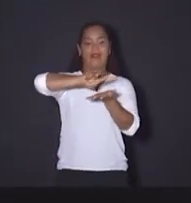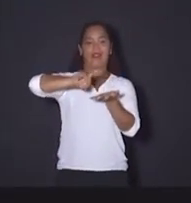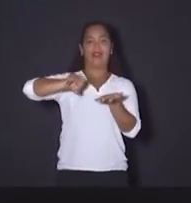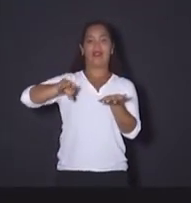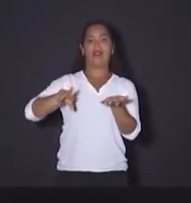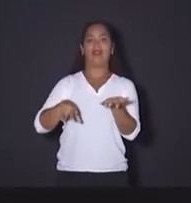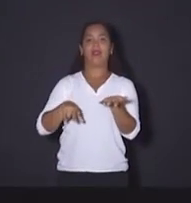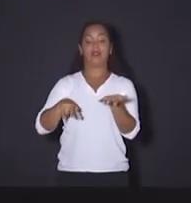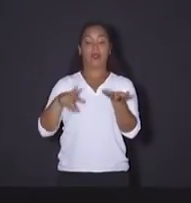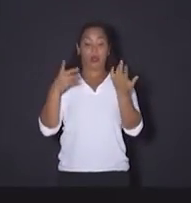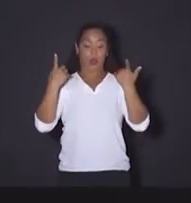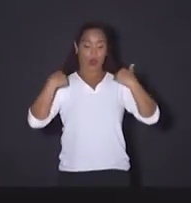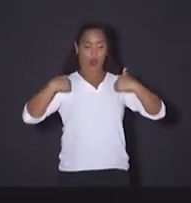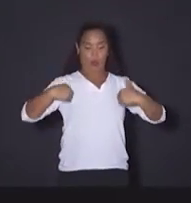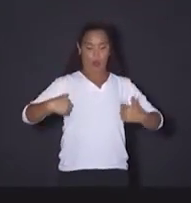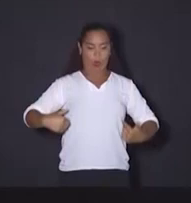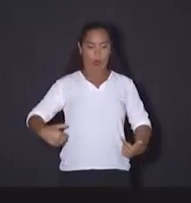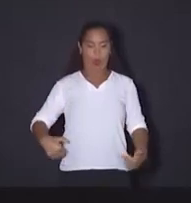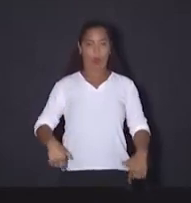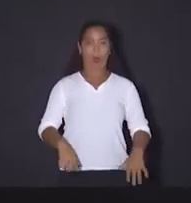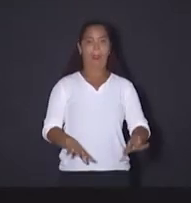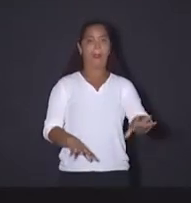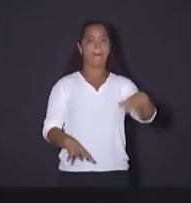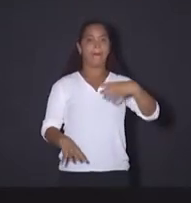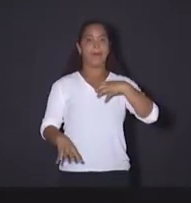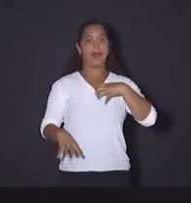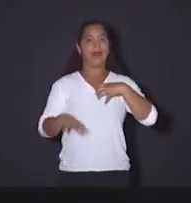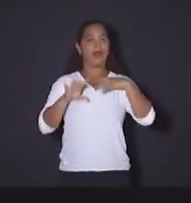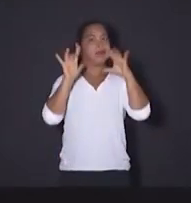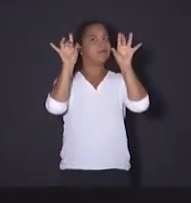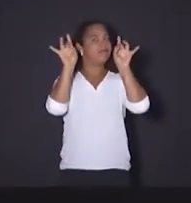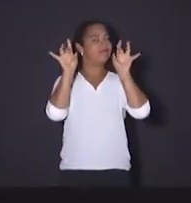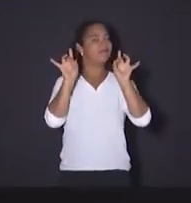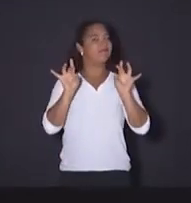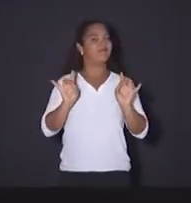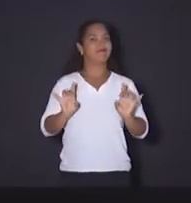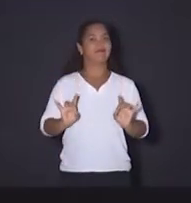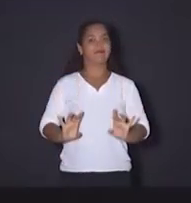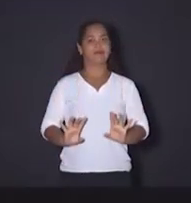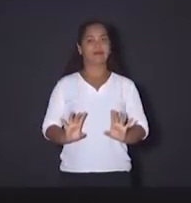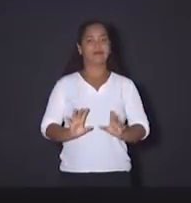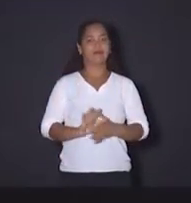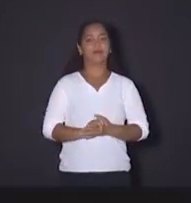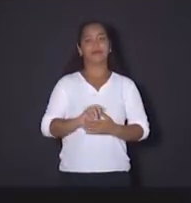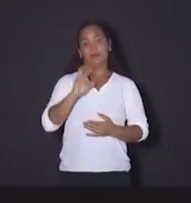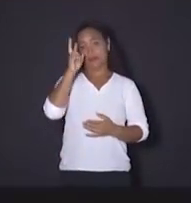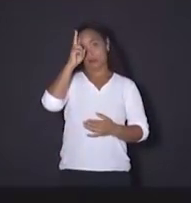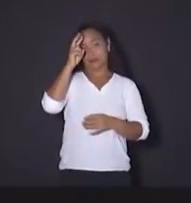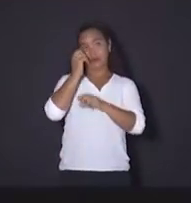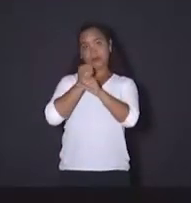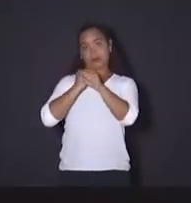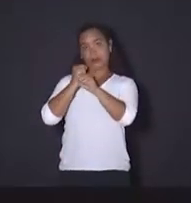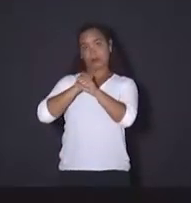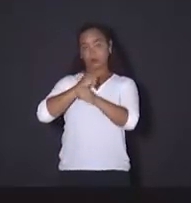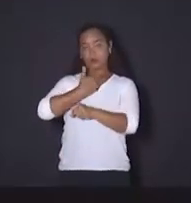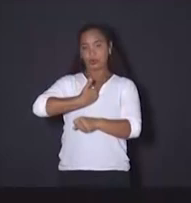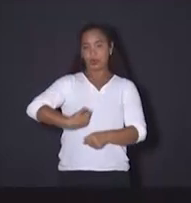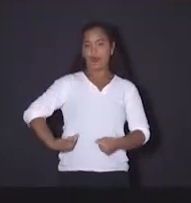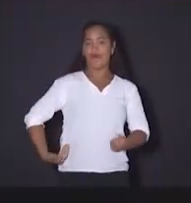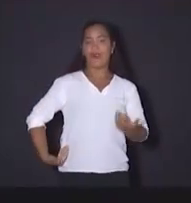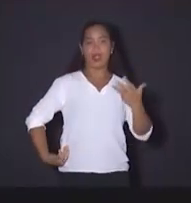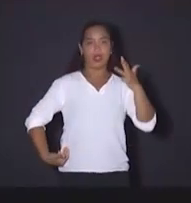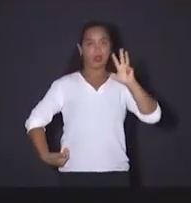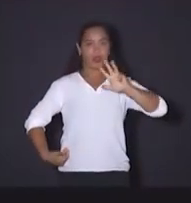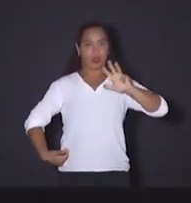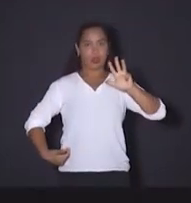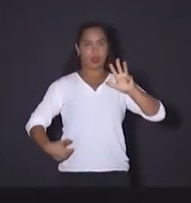O corpo baiano é um corpo muito especial. Nos anos do governo Lula e Dilma, o Ministério